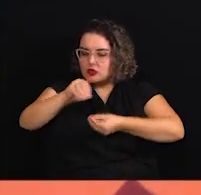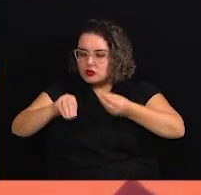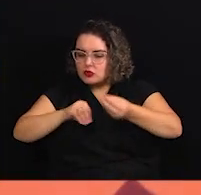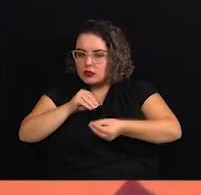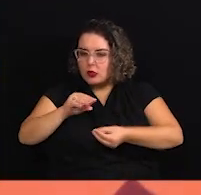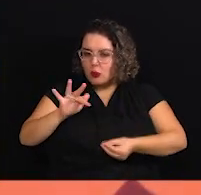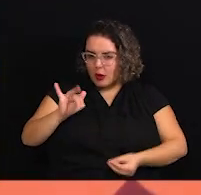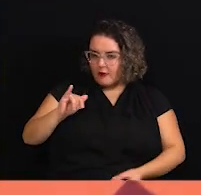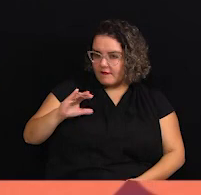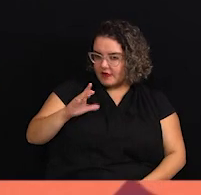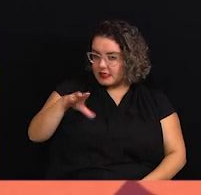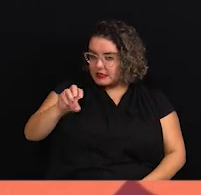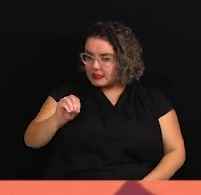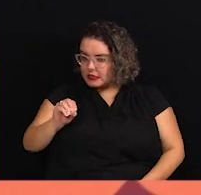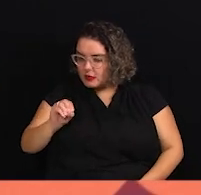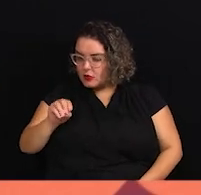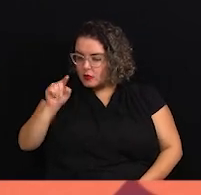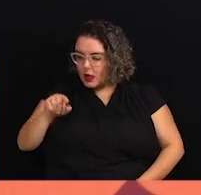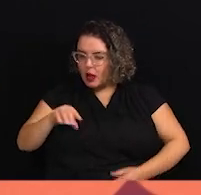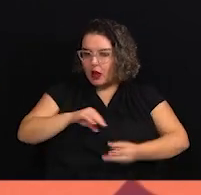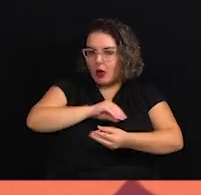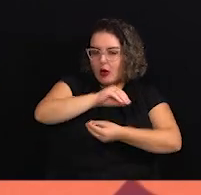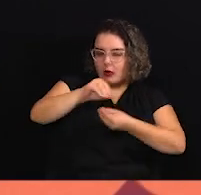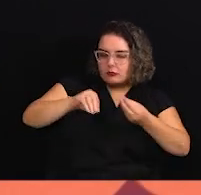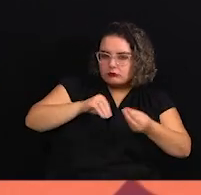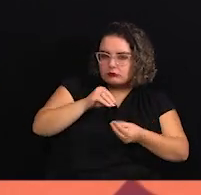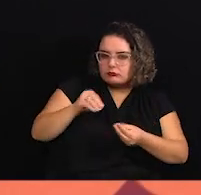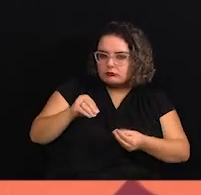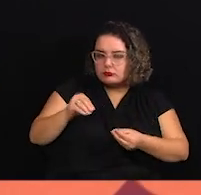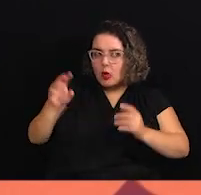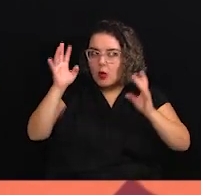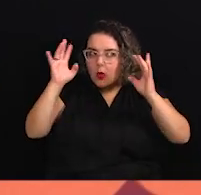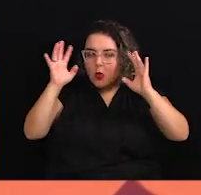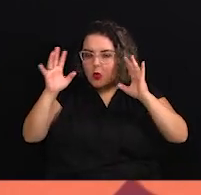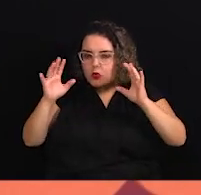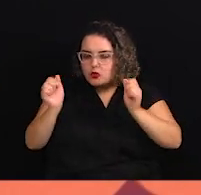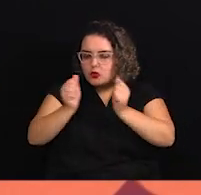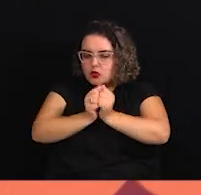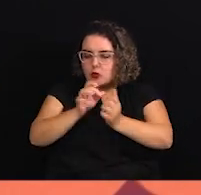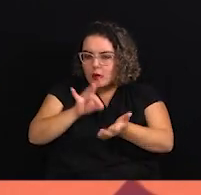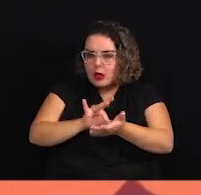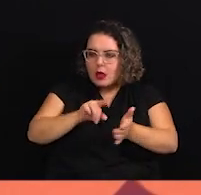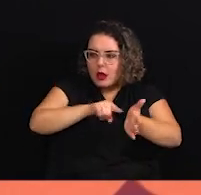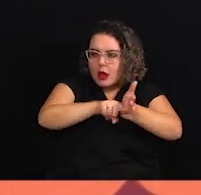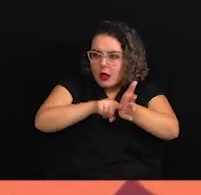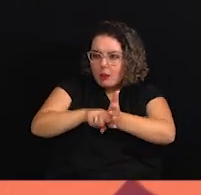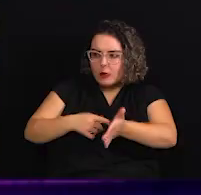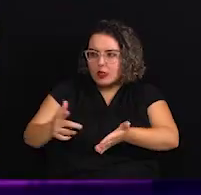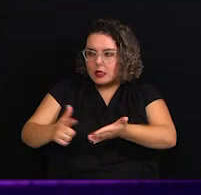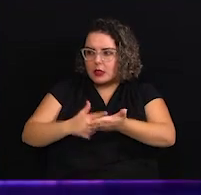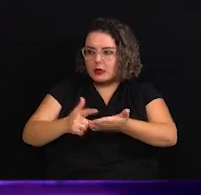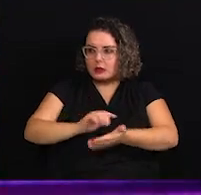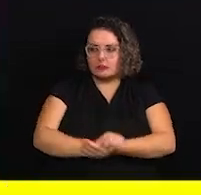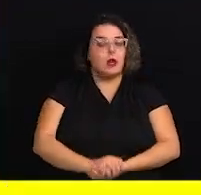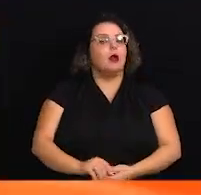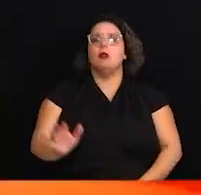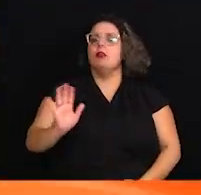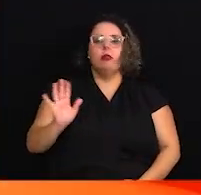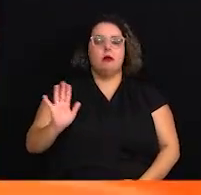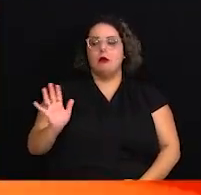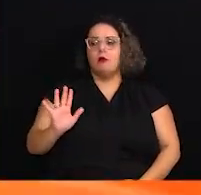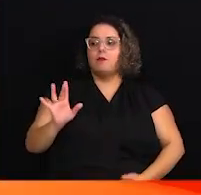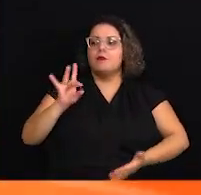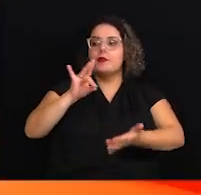ficção, realidade. Então você teve um trabalho de pesquisa muito grande nesse livro? Não,